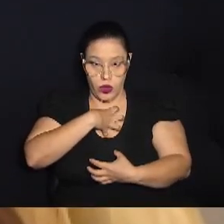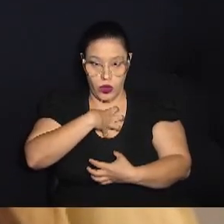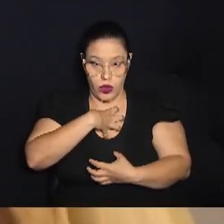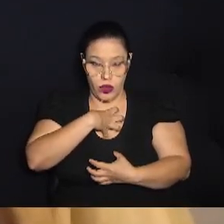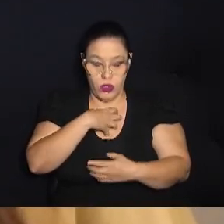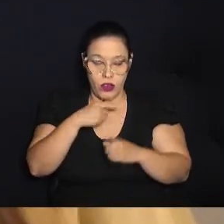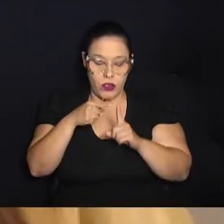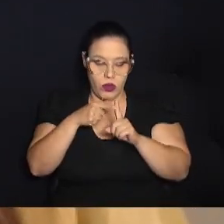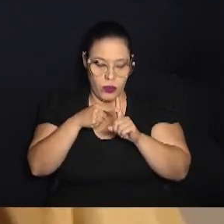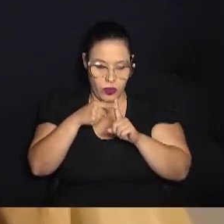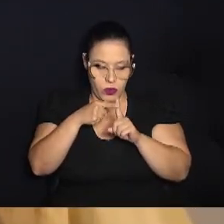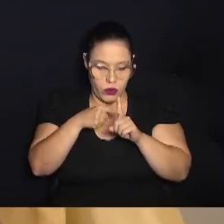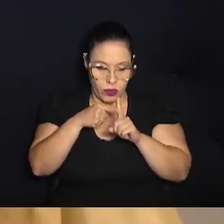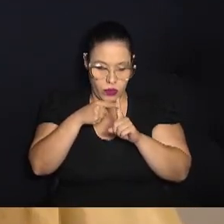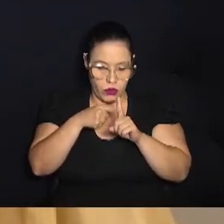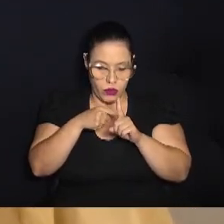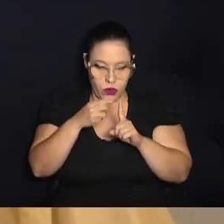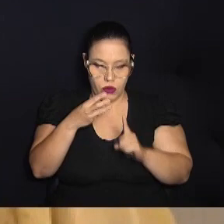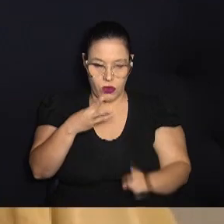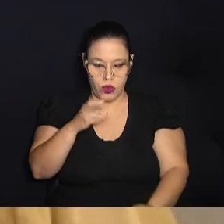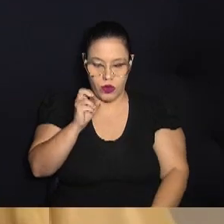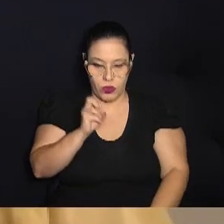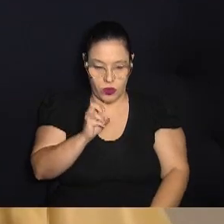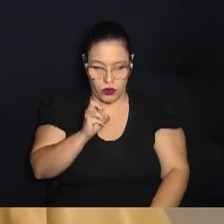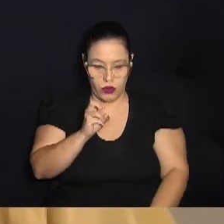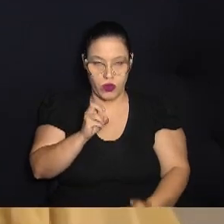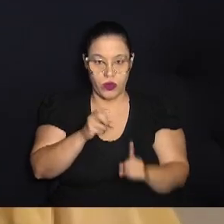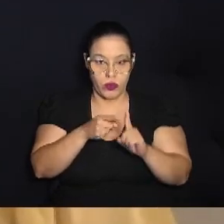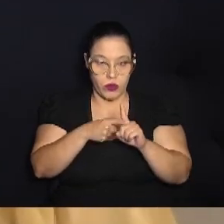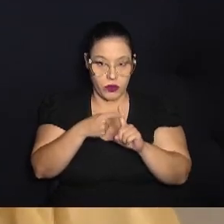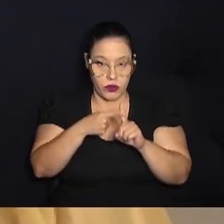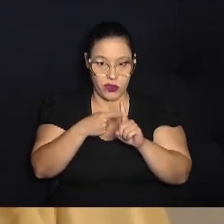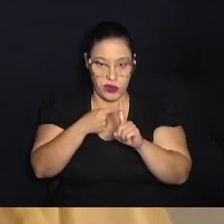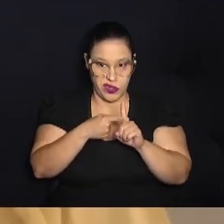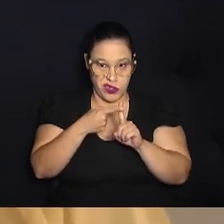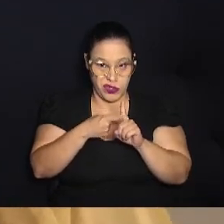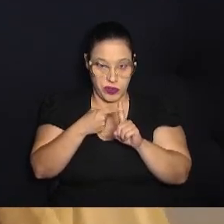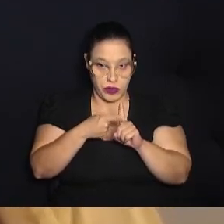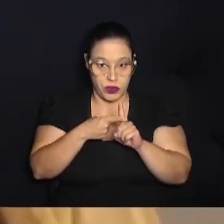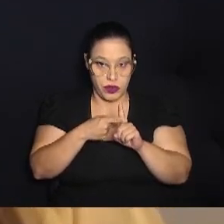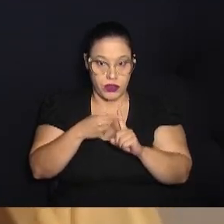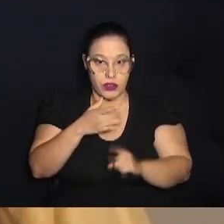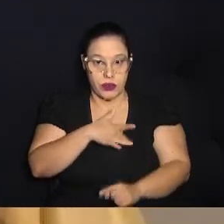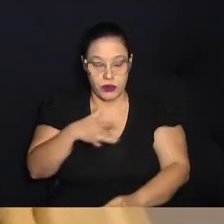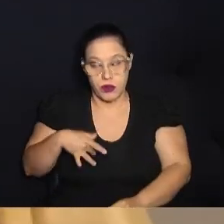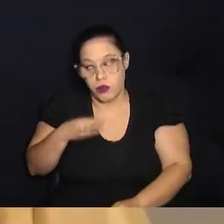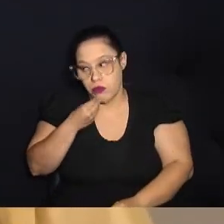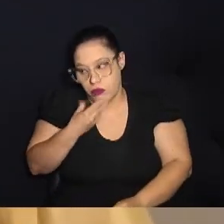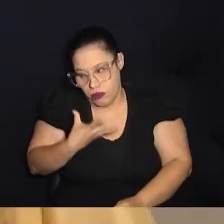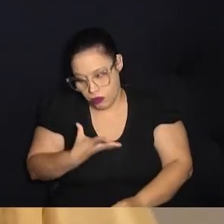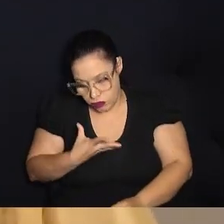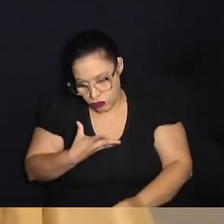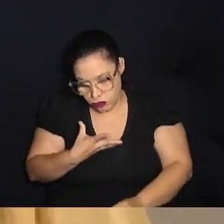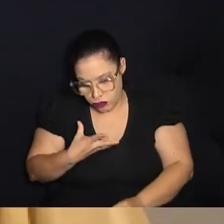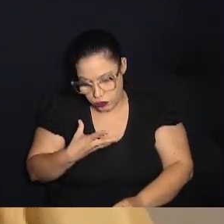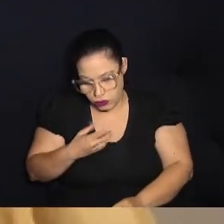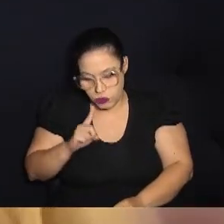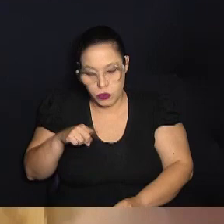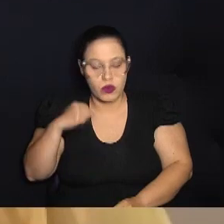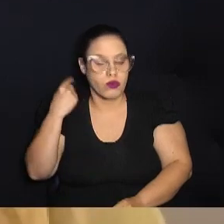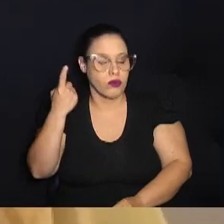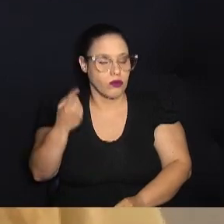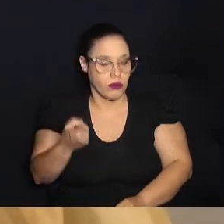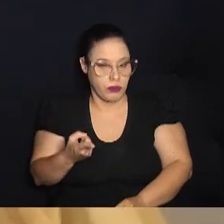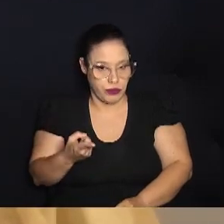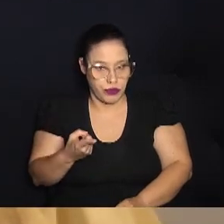Manter uma temperatura próxima dos 35, que é a nossa temperatura aí para manter as células bem, né? E um